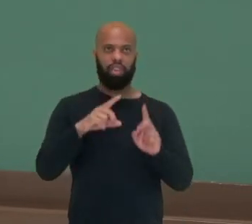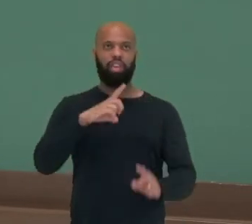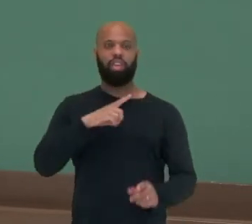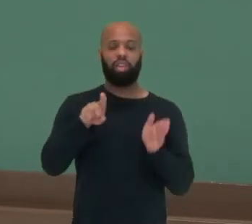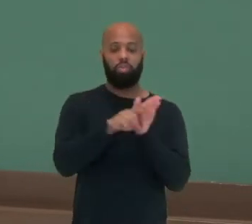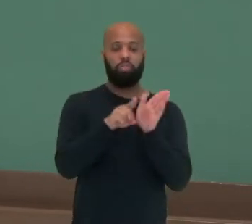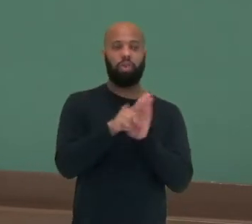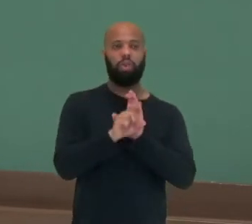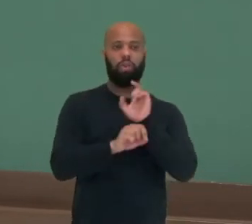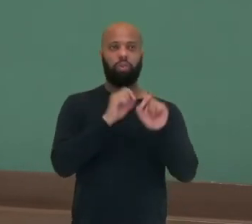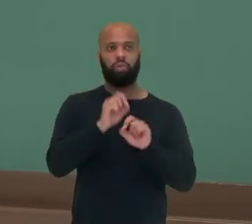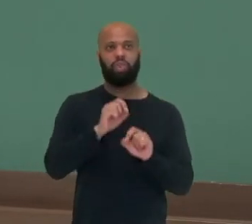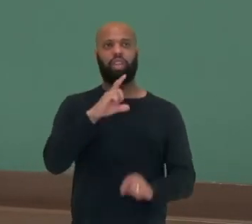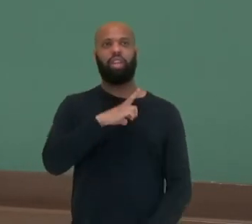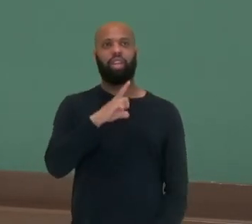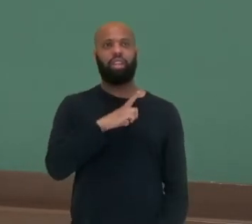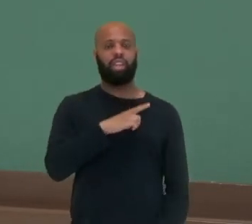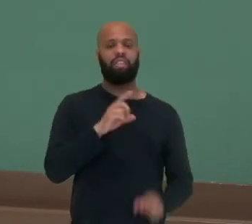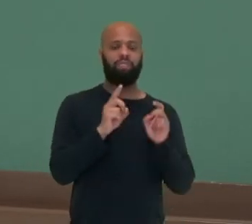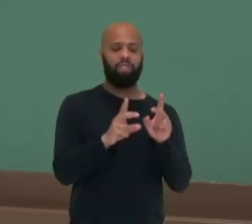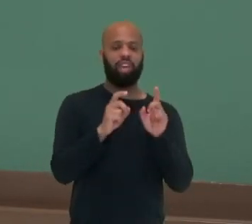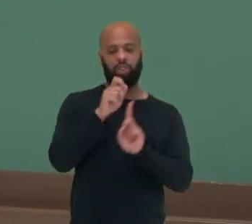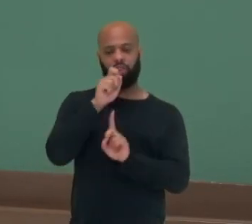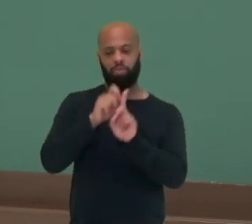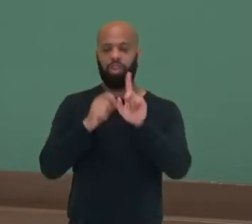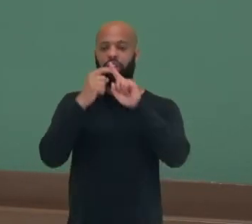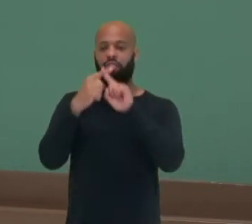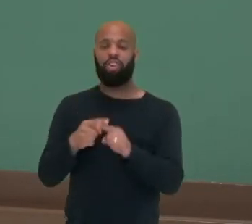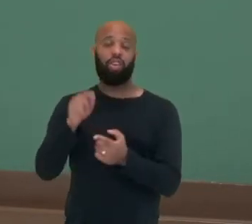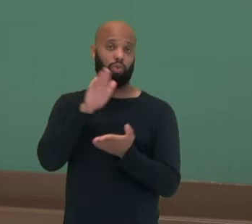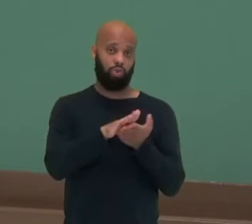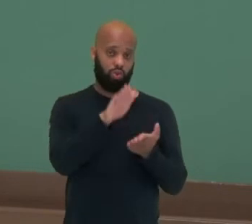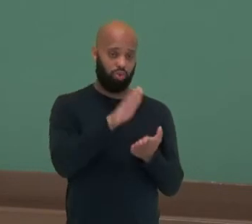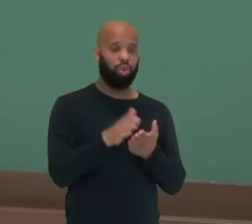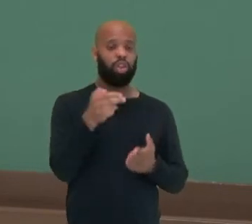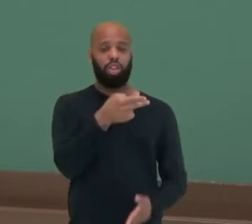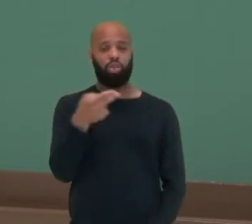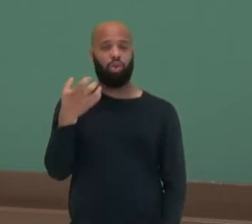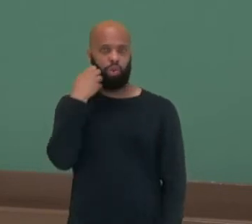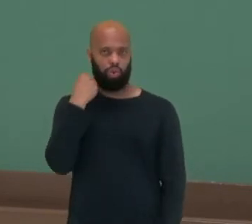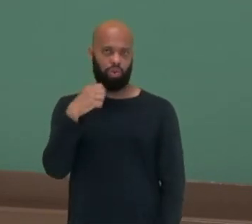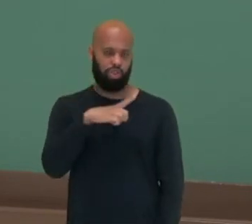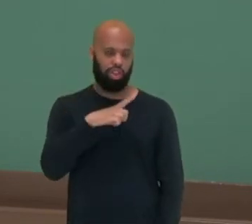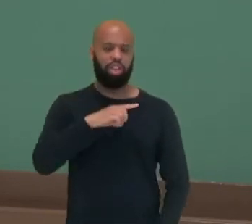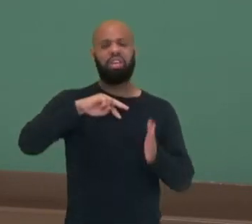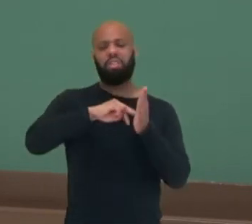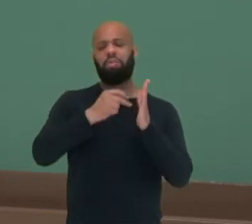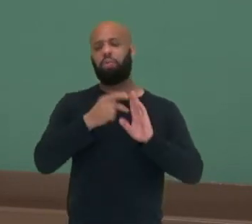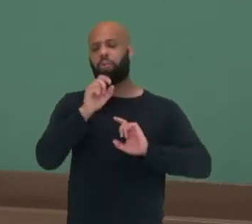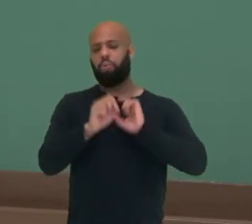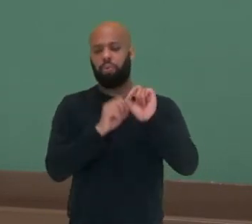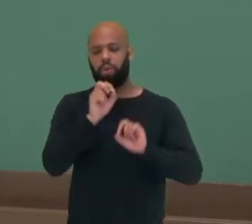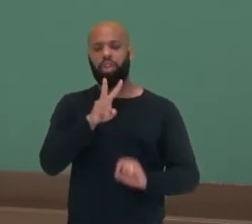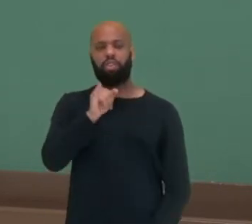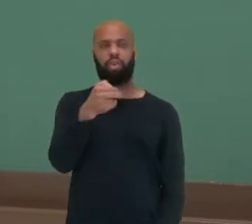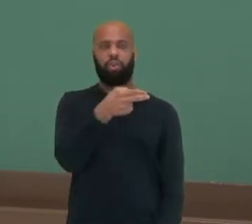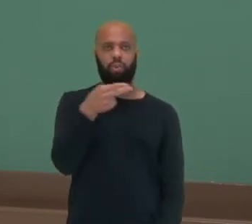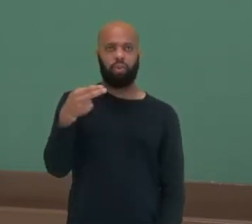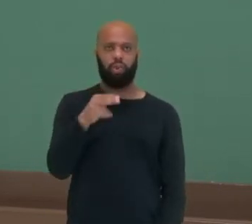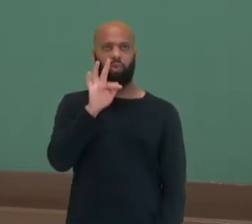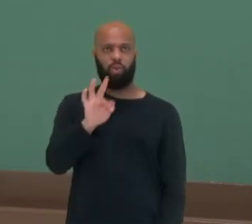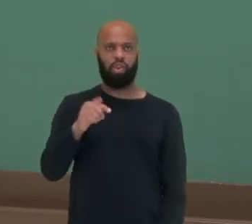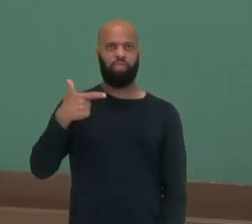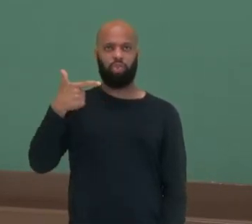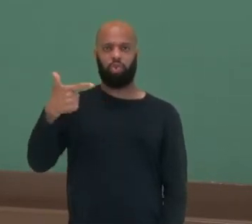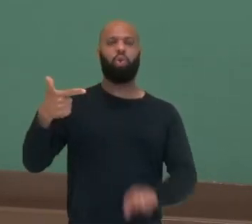menos as unidades vendidas no mês, vezes o custo, igual ao lucro. Ou seja, vai ser igual a